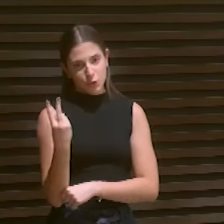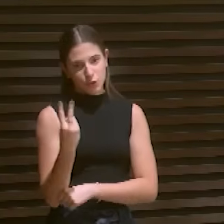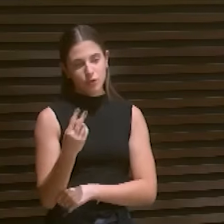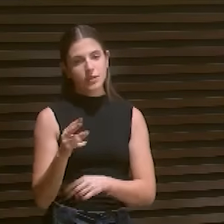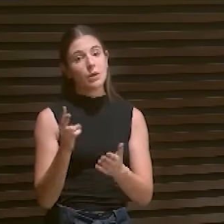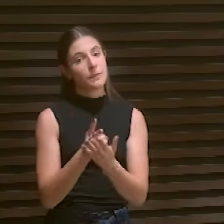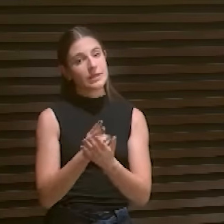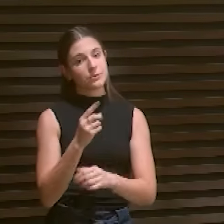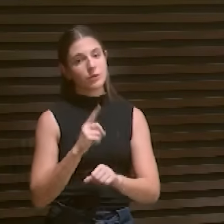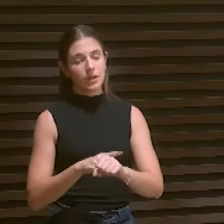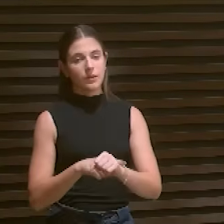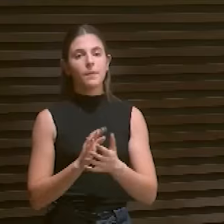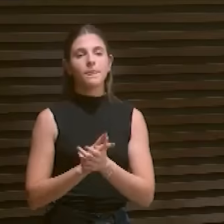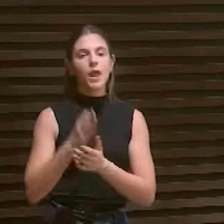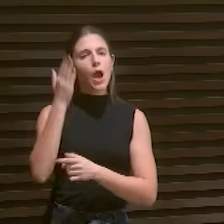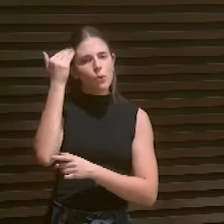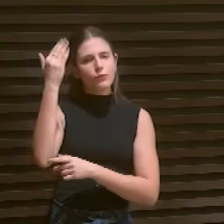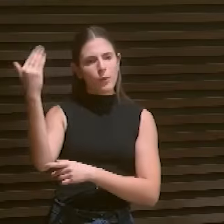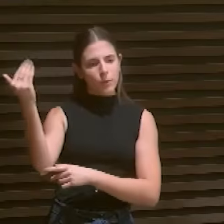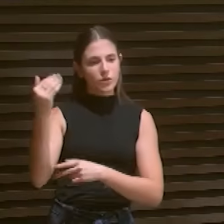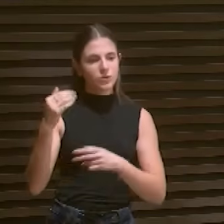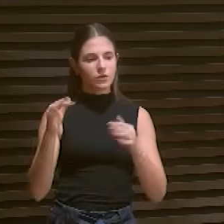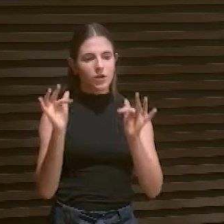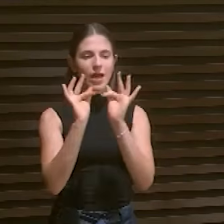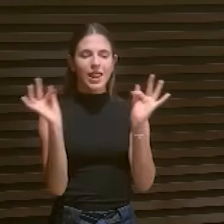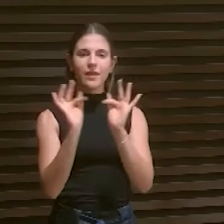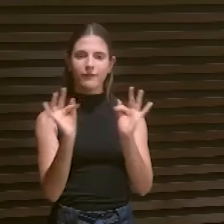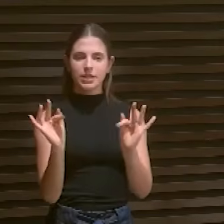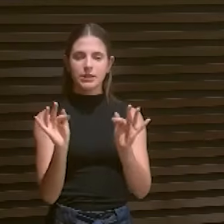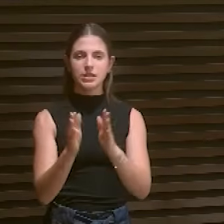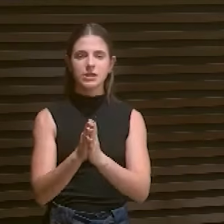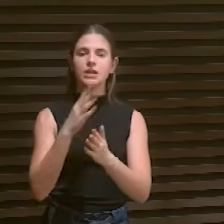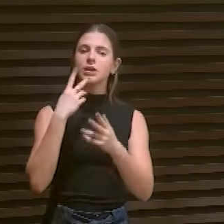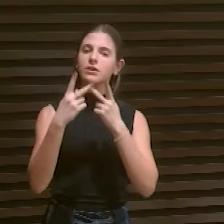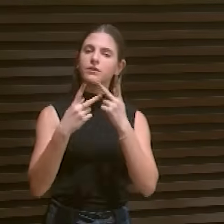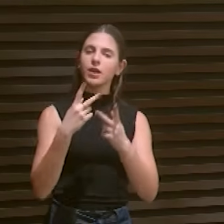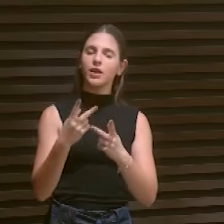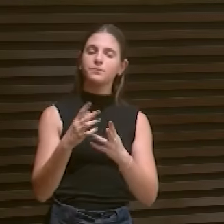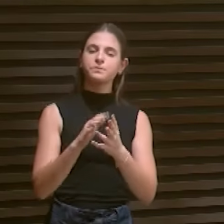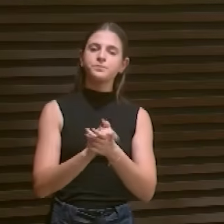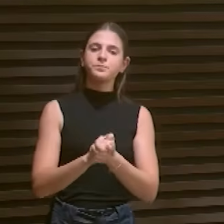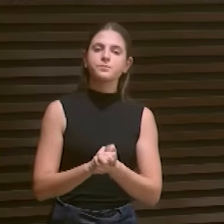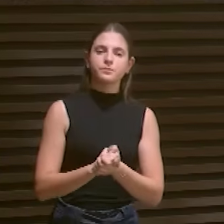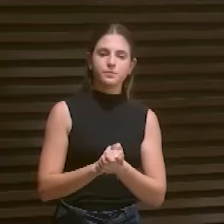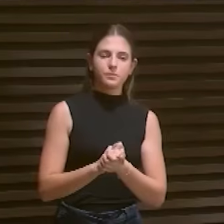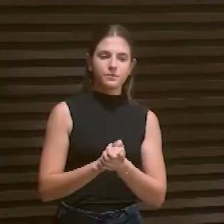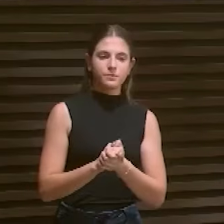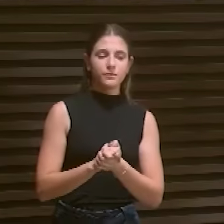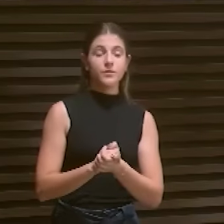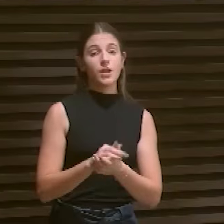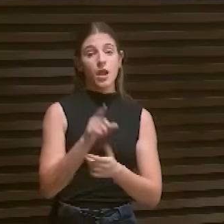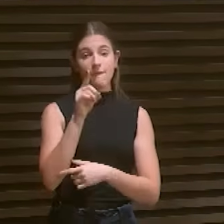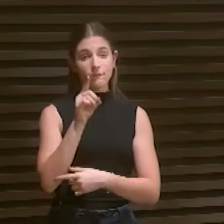Há um famoso ditado de Cipriano sobre eclesiologia que diz assim, abre aspas, você